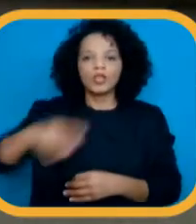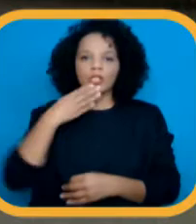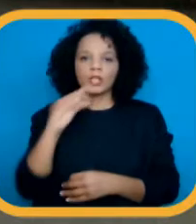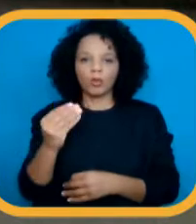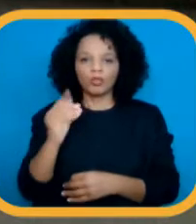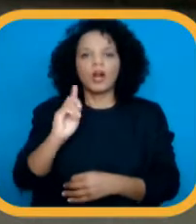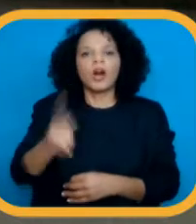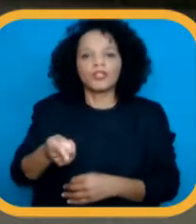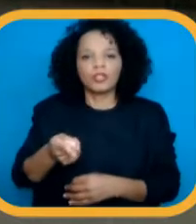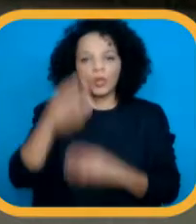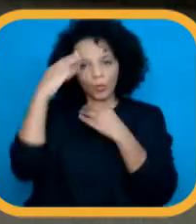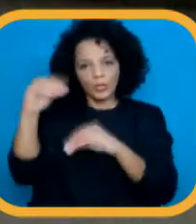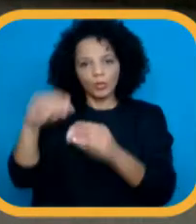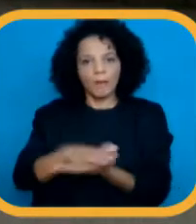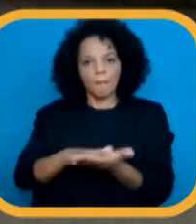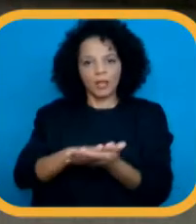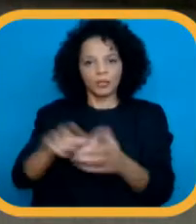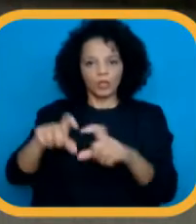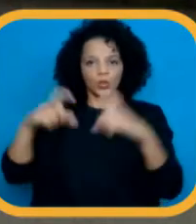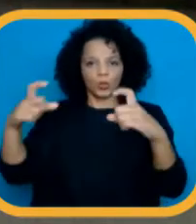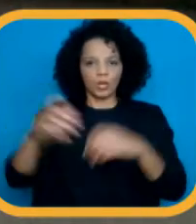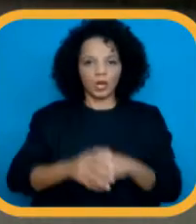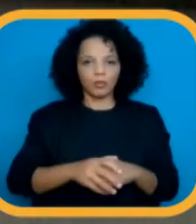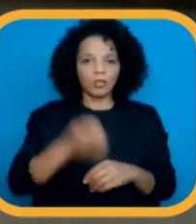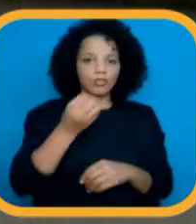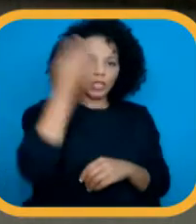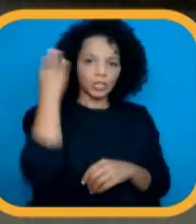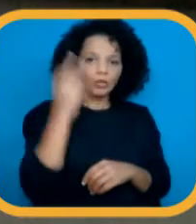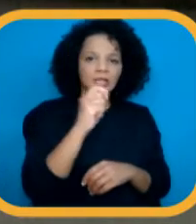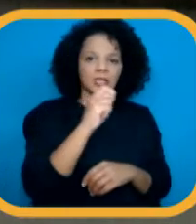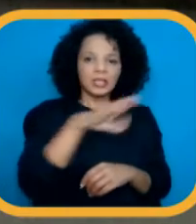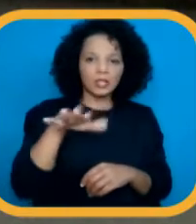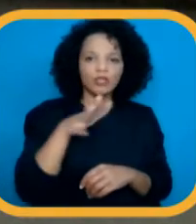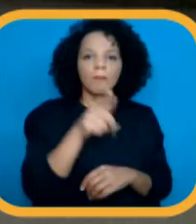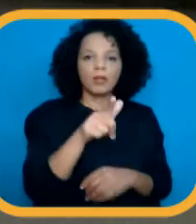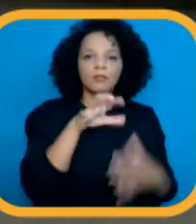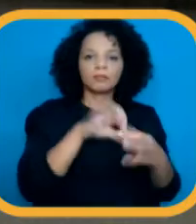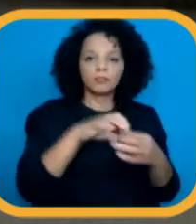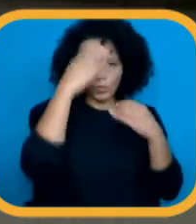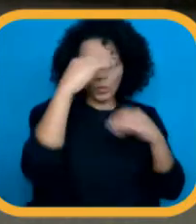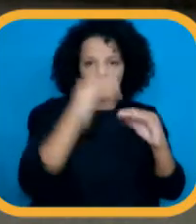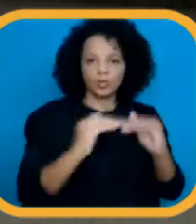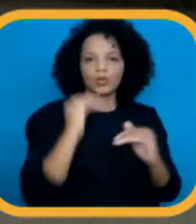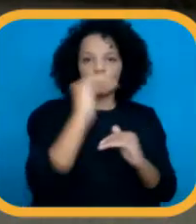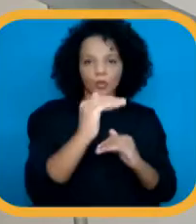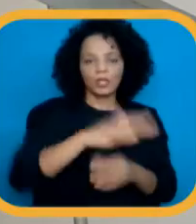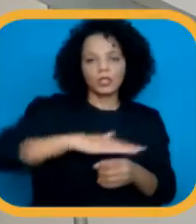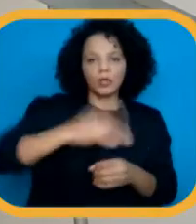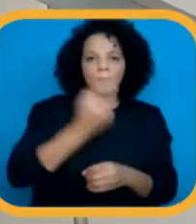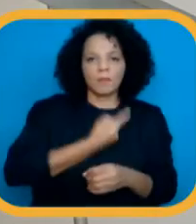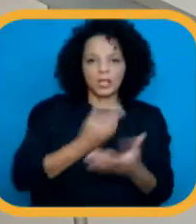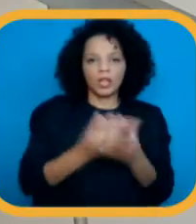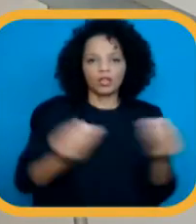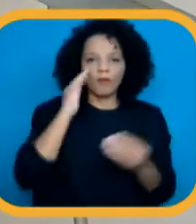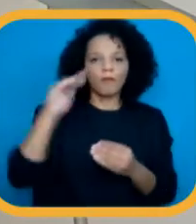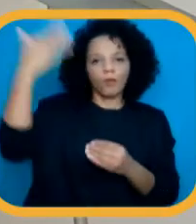de alunos que correspondem àquilo que é o ensino básico e secundário. Esqueceu-se de cerca de 300 mil que compõem o ensino superior e isso, de facto, é uma situação